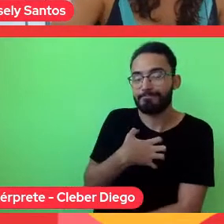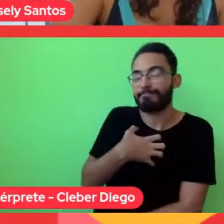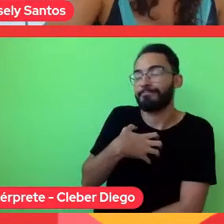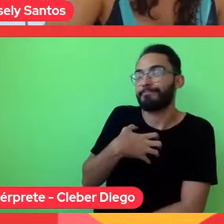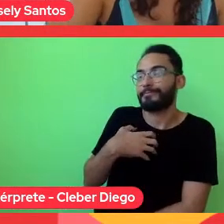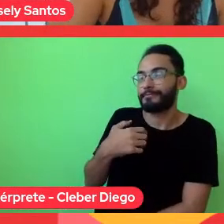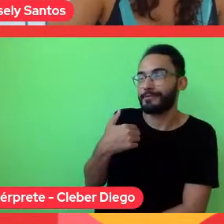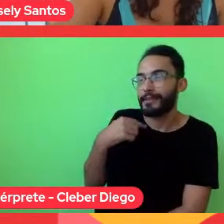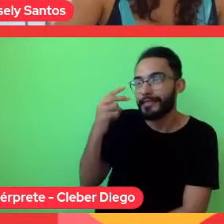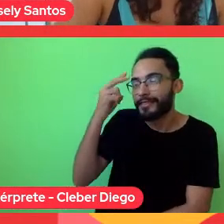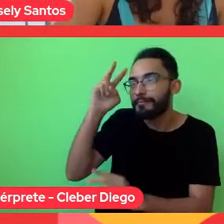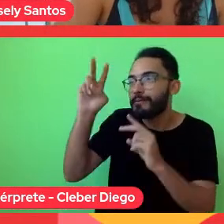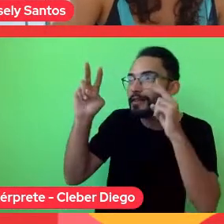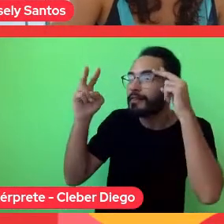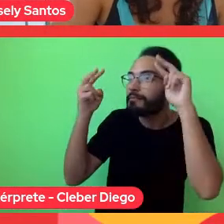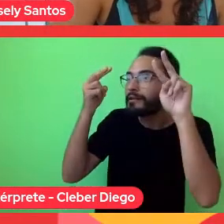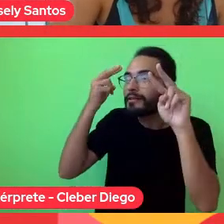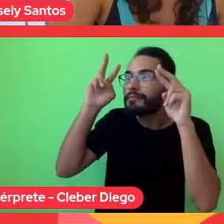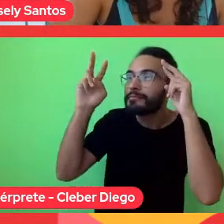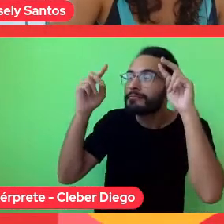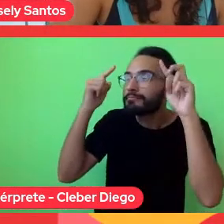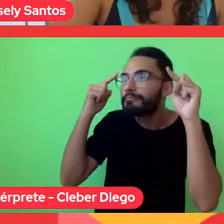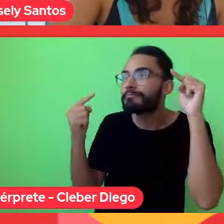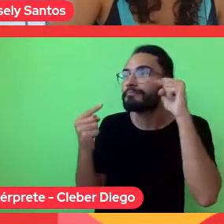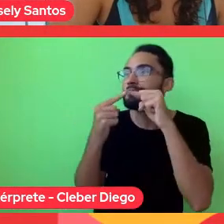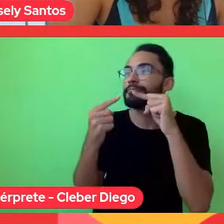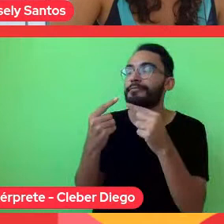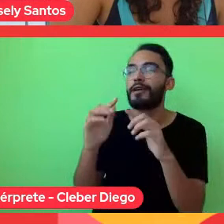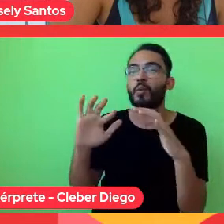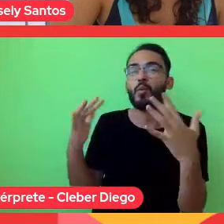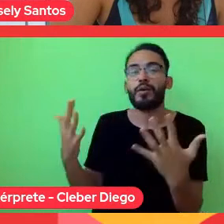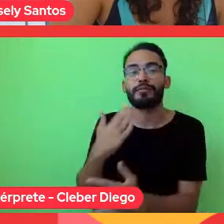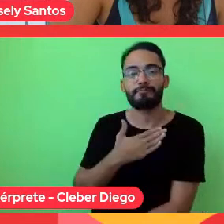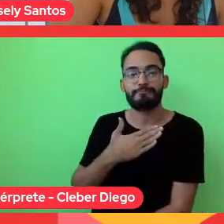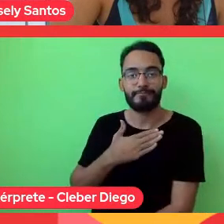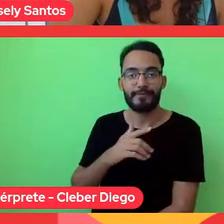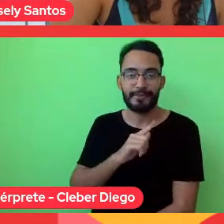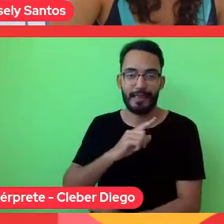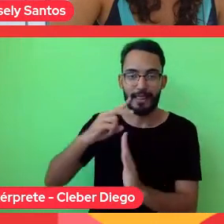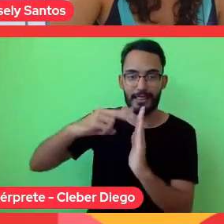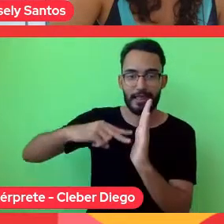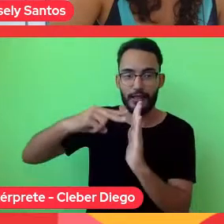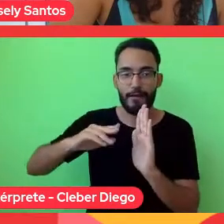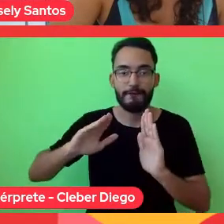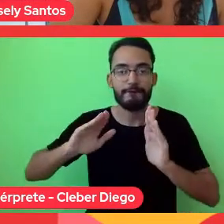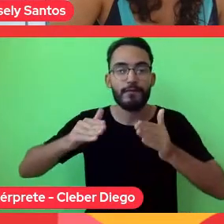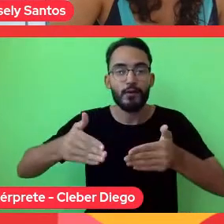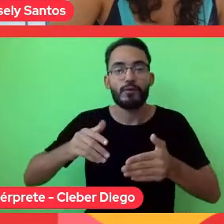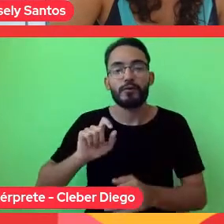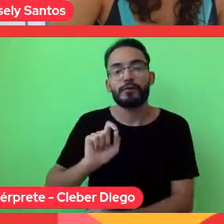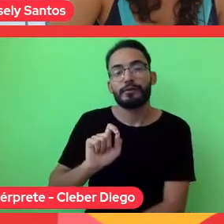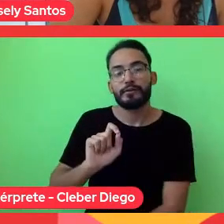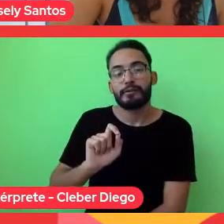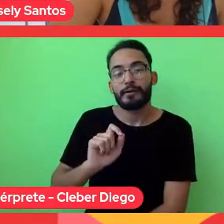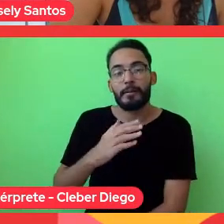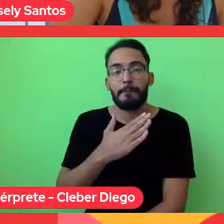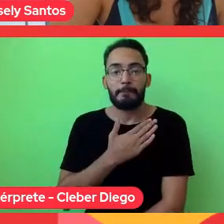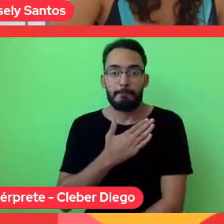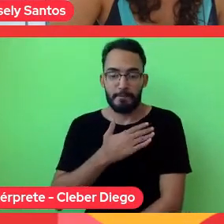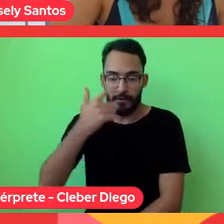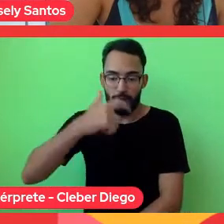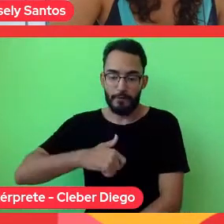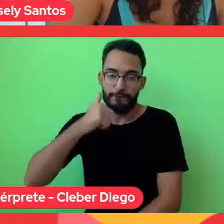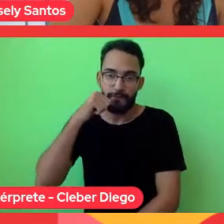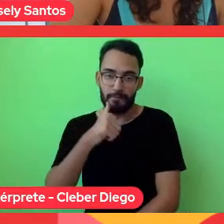aqui de quando eu tive algumas leituras voltadas para o meu eu feminino,